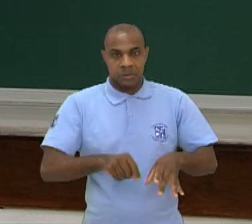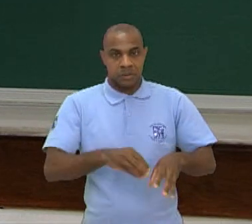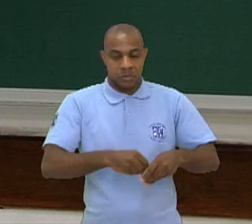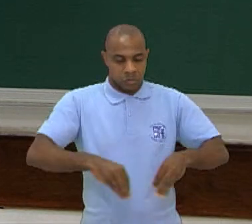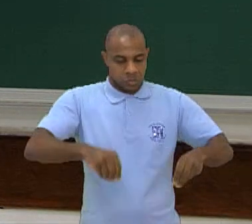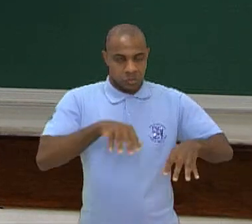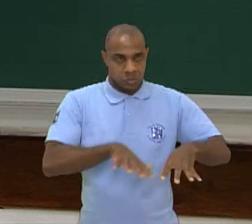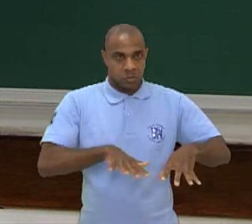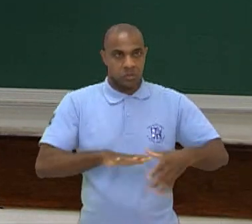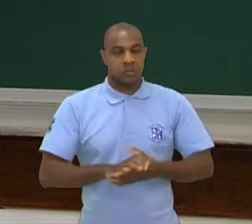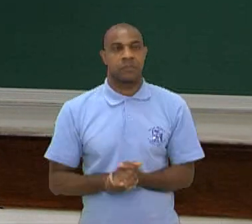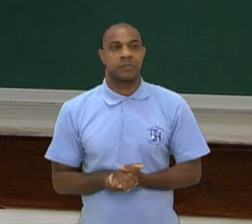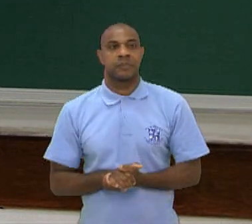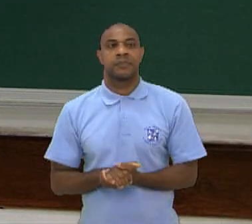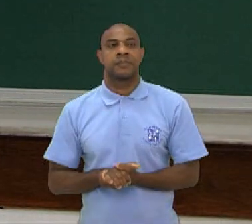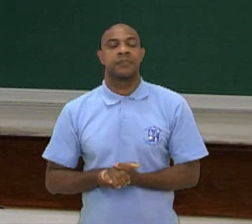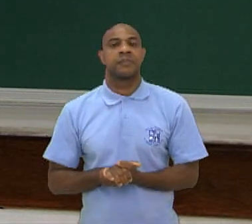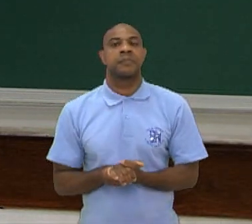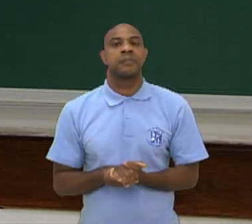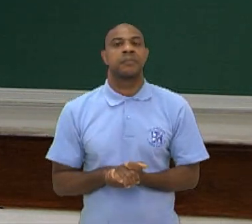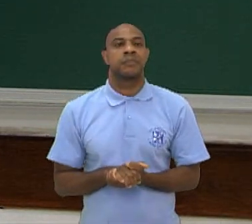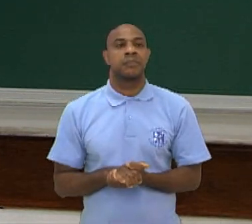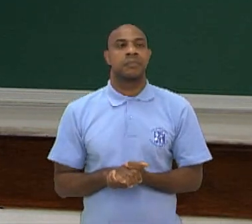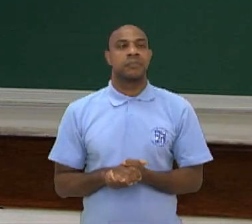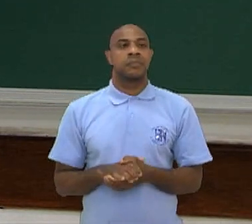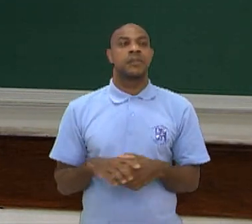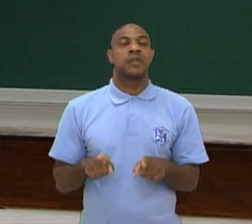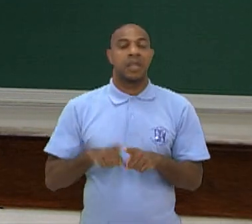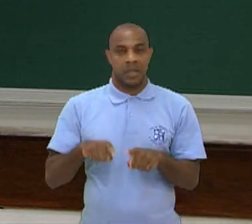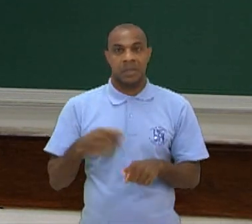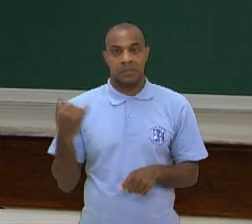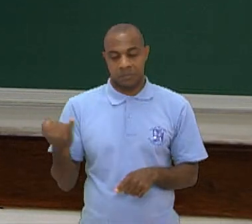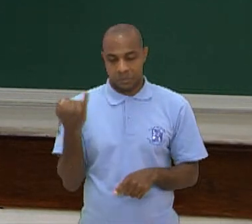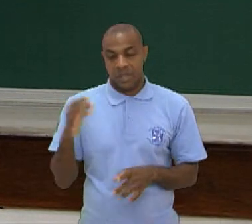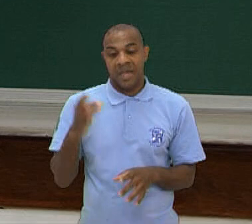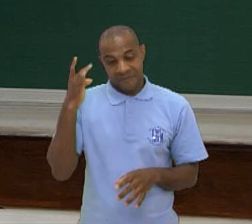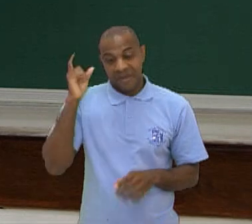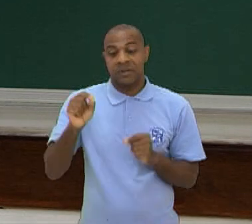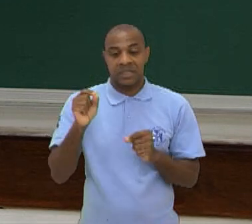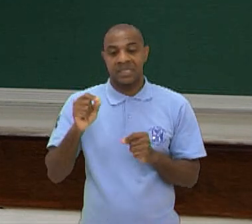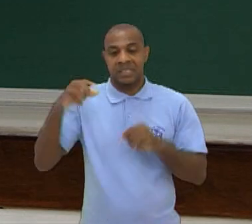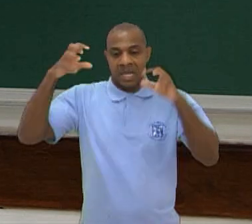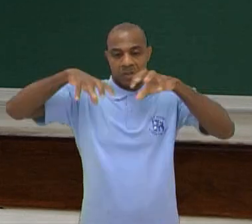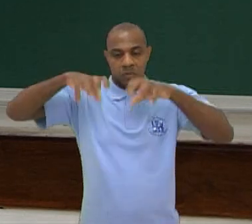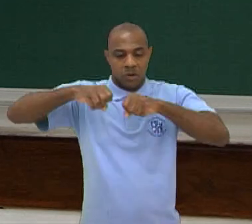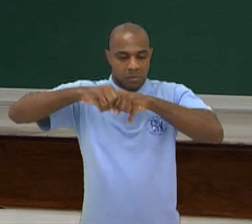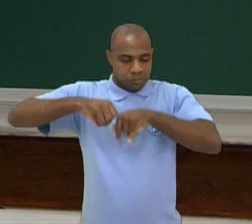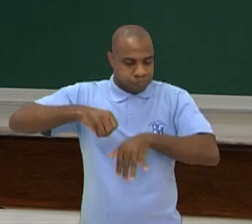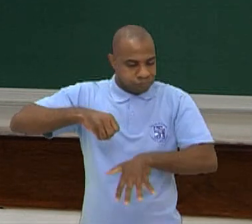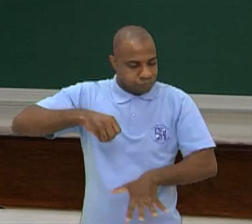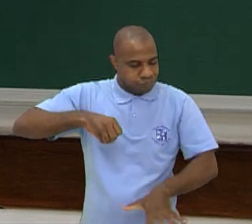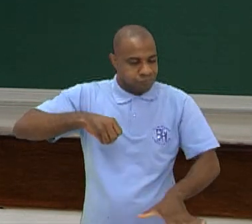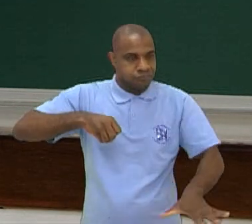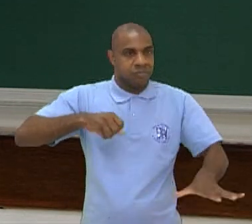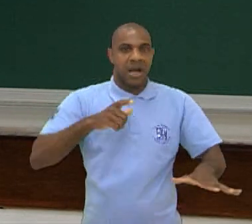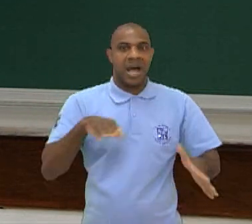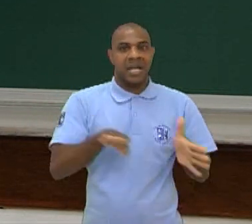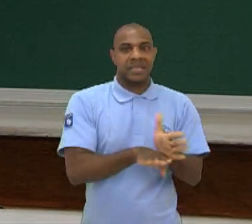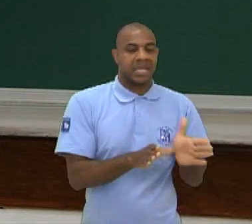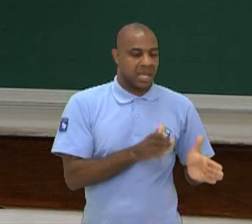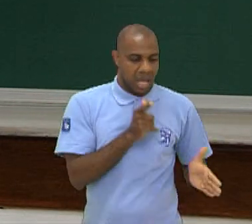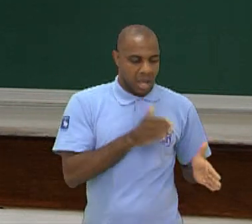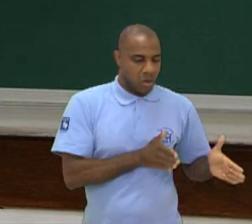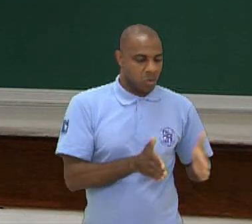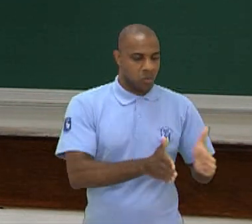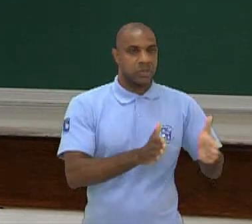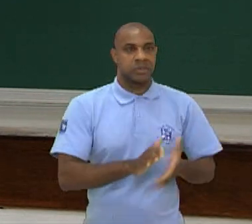não deixa isso ir até o rio, tá? Porque na forma do fertilizante, isso é muito fácil da chuva levar esse componente até os rios e causar o